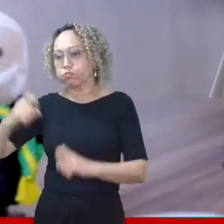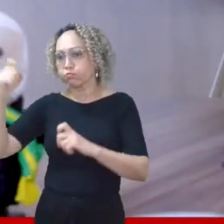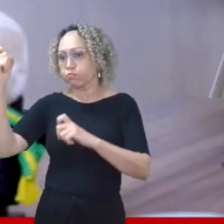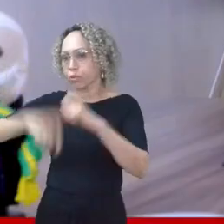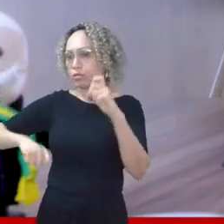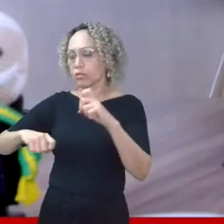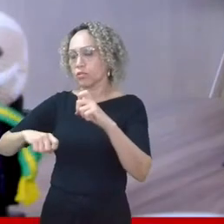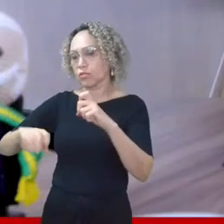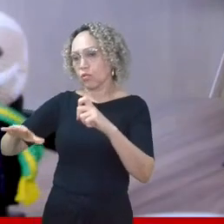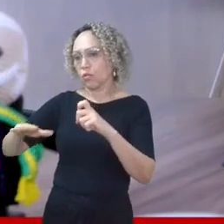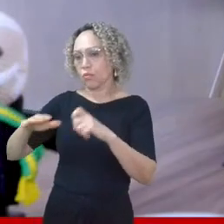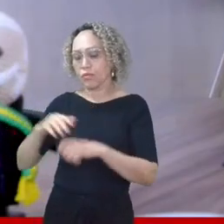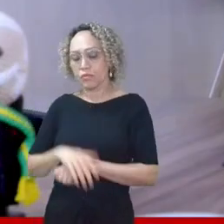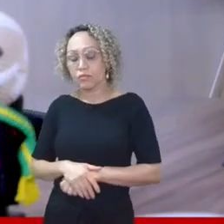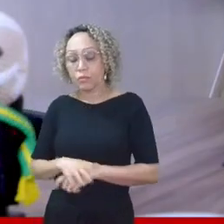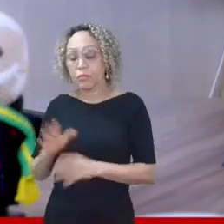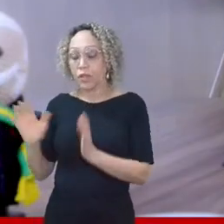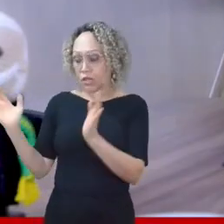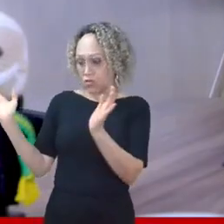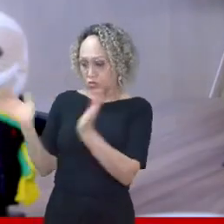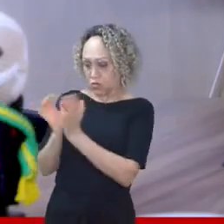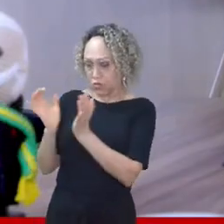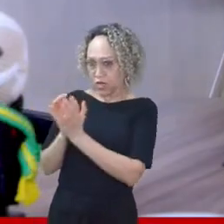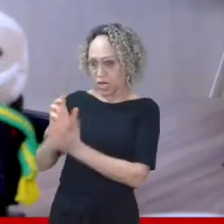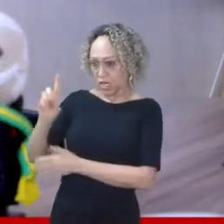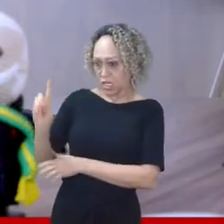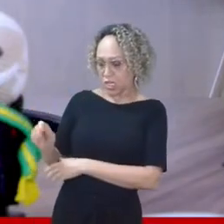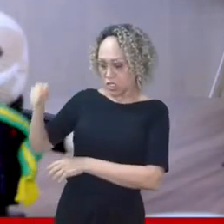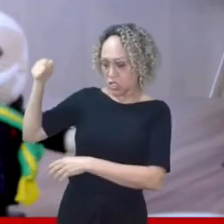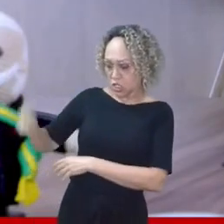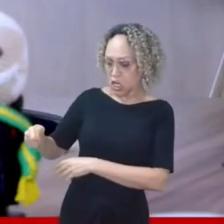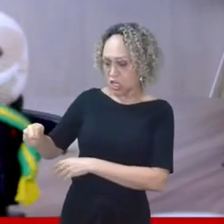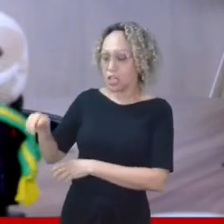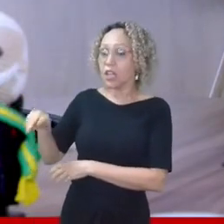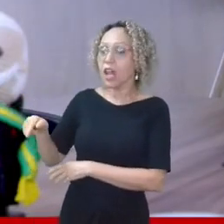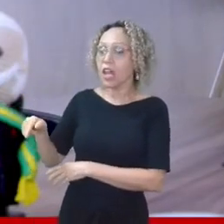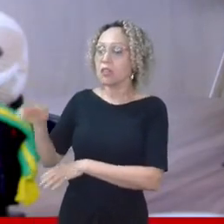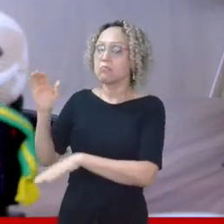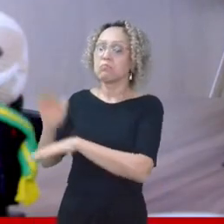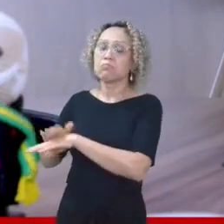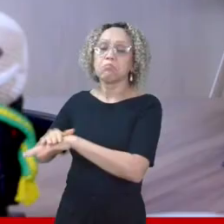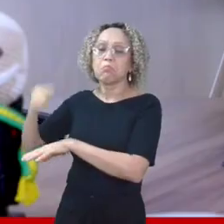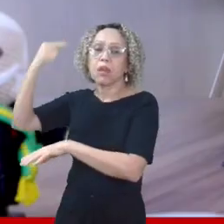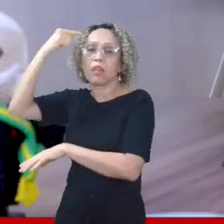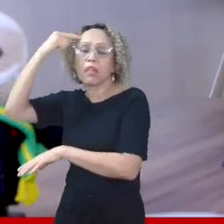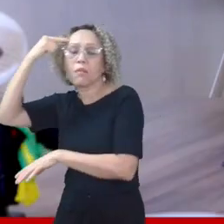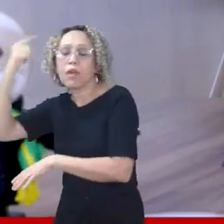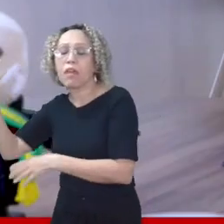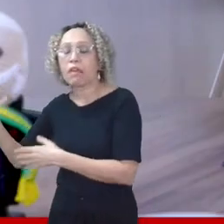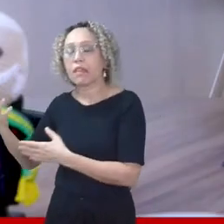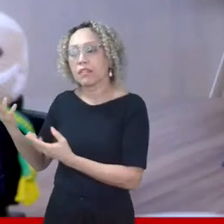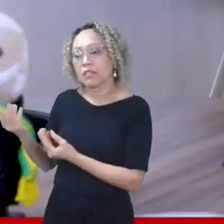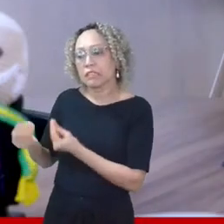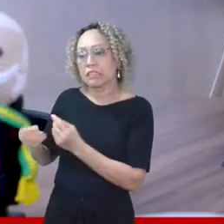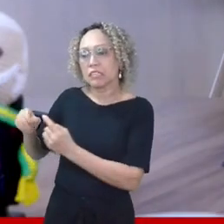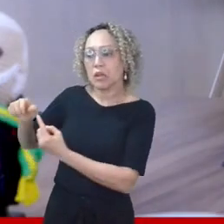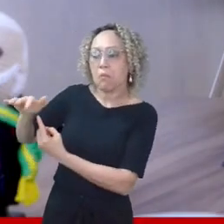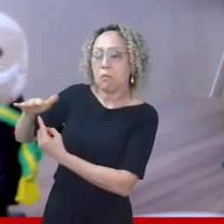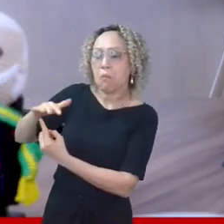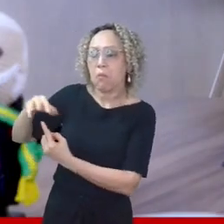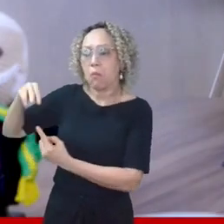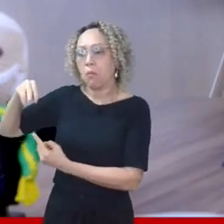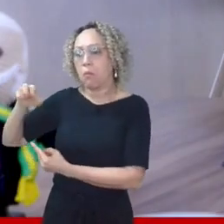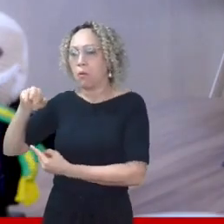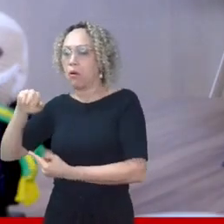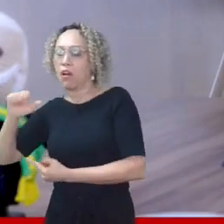os seus pensamentos, os costumes, as suas questões morais, que inclusive aí eu abro um parêntese, que é a